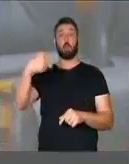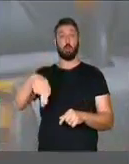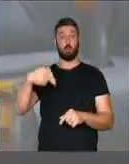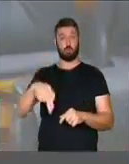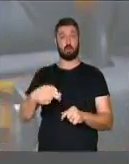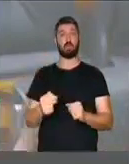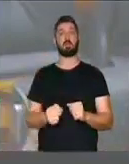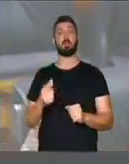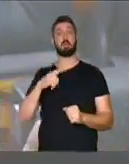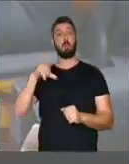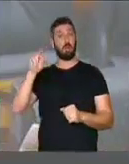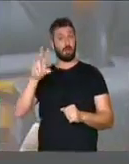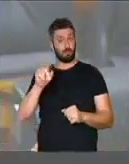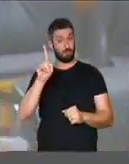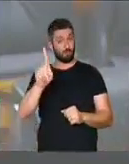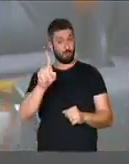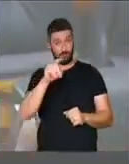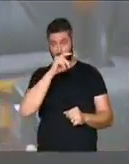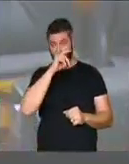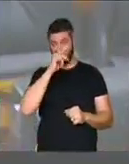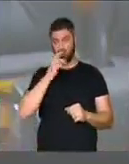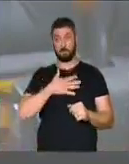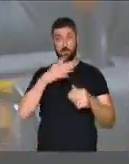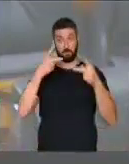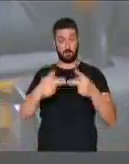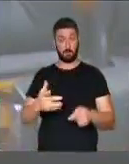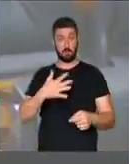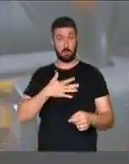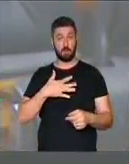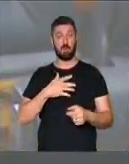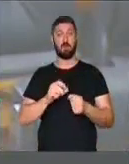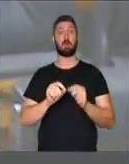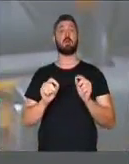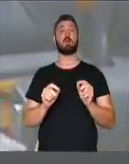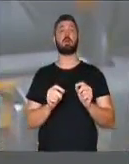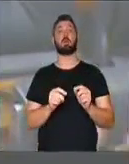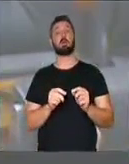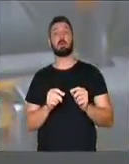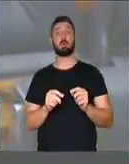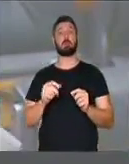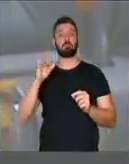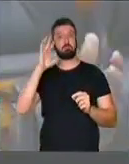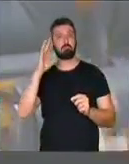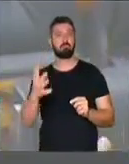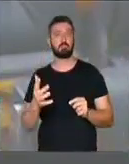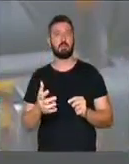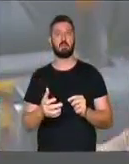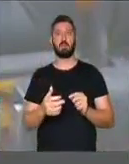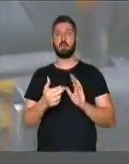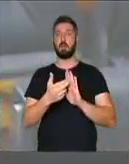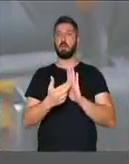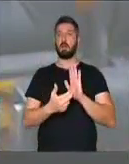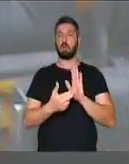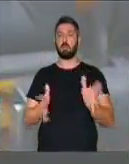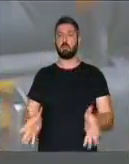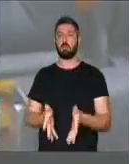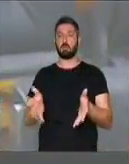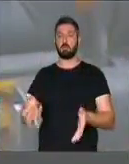novembro tem o Novembro Azul. E eu tenho um projeto, inclusive, da minha autoria, que define